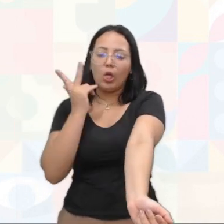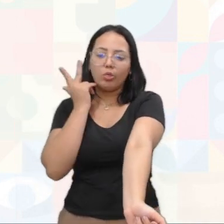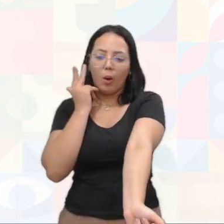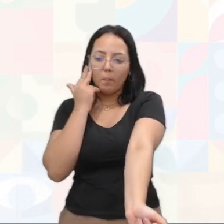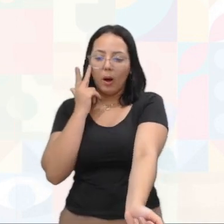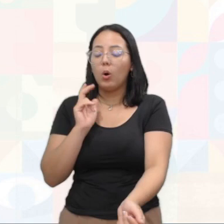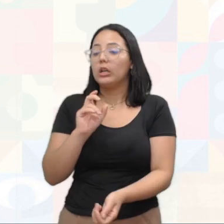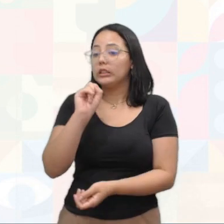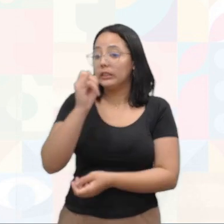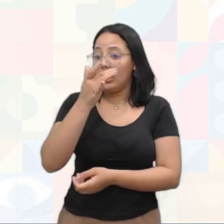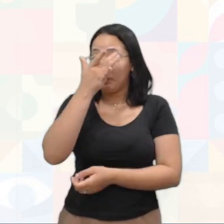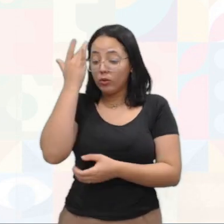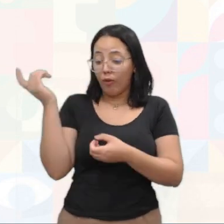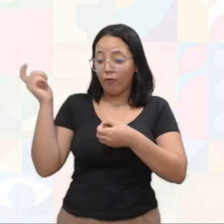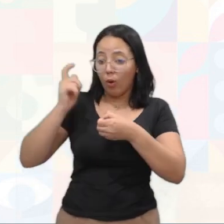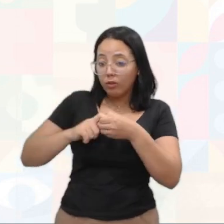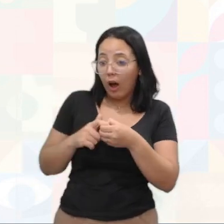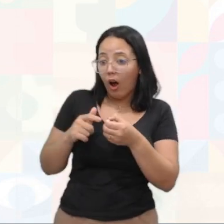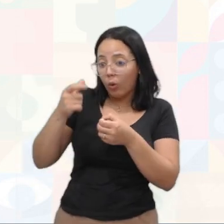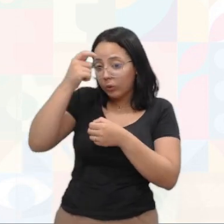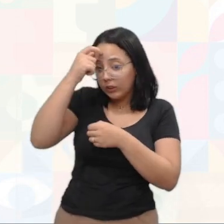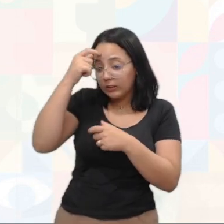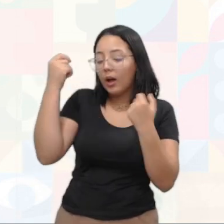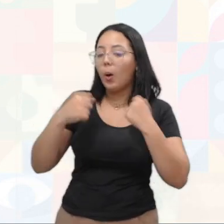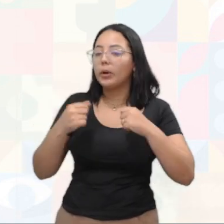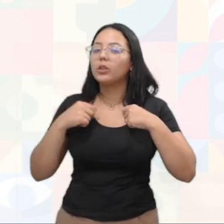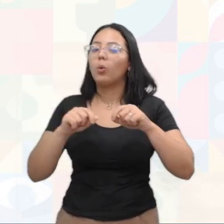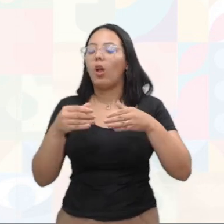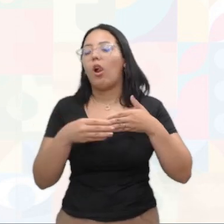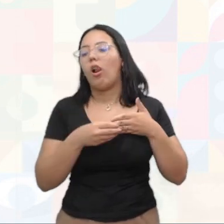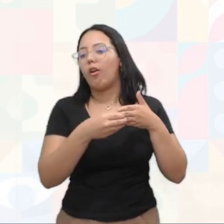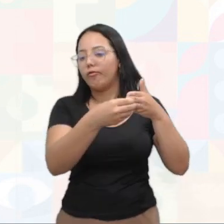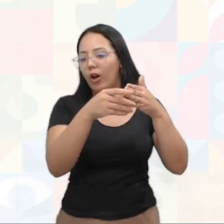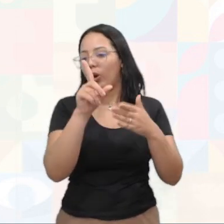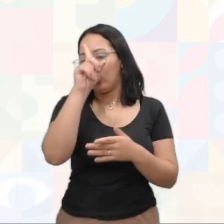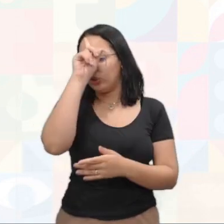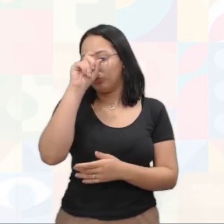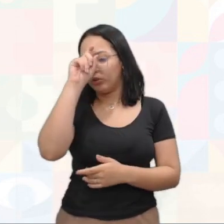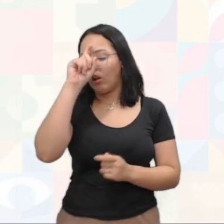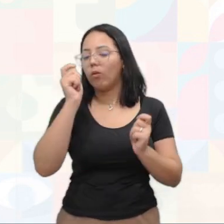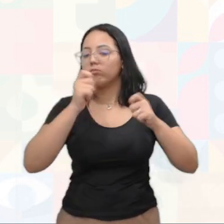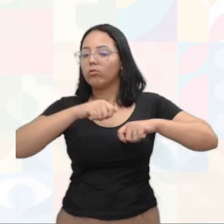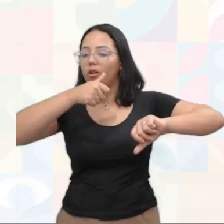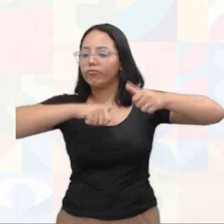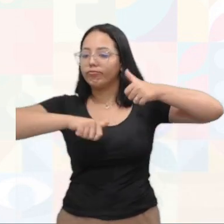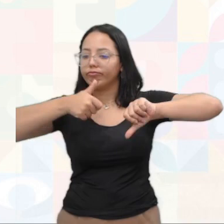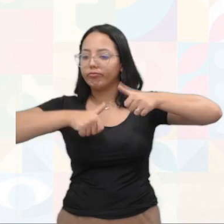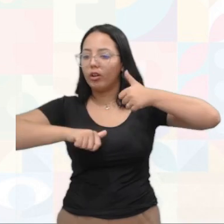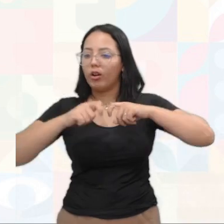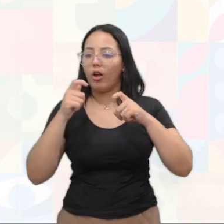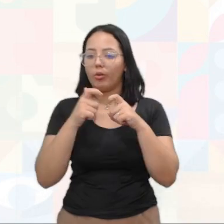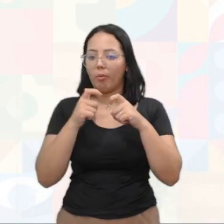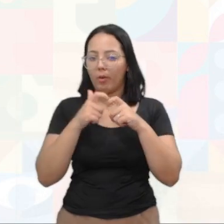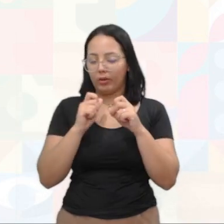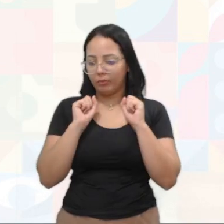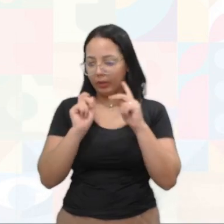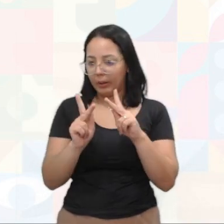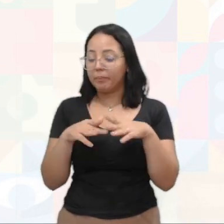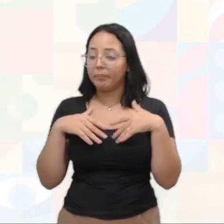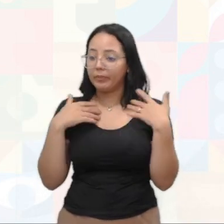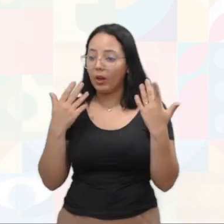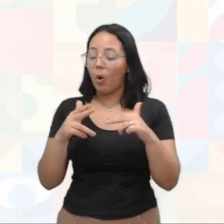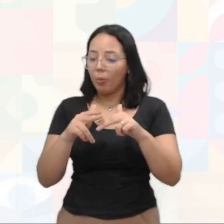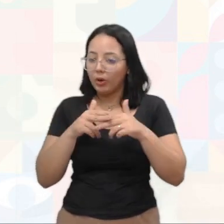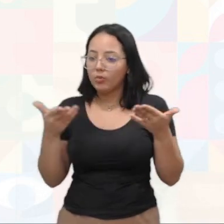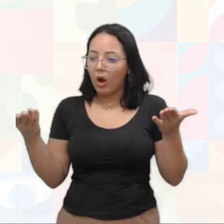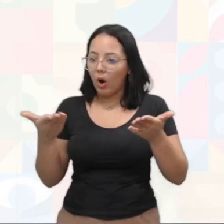indivíduo recobrar a consciência, é importante o quê? Levá-lo ao hospital para que seja avaliado por um médico. Então, nesse